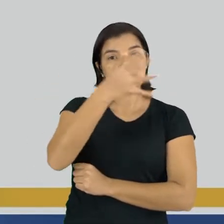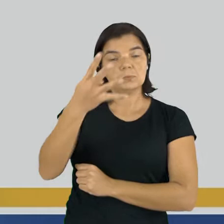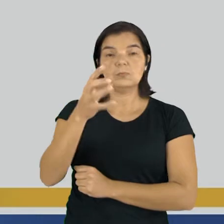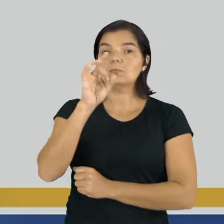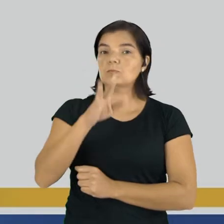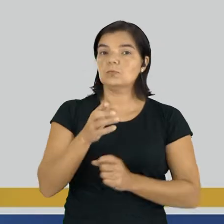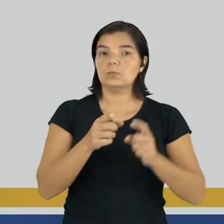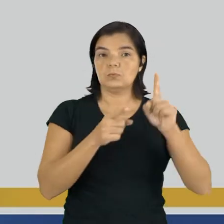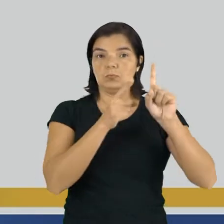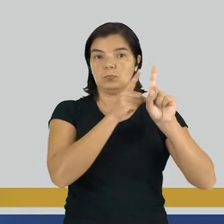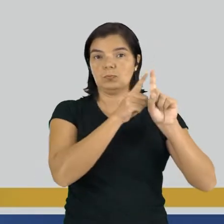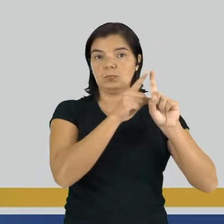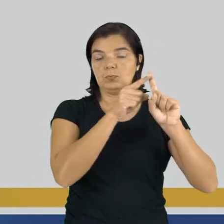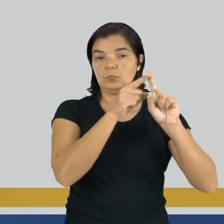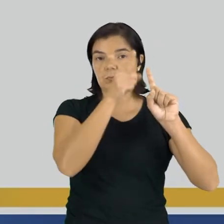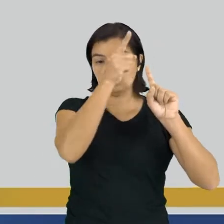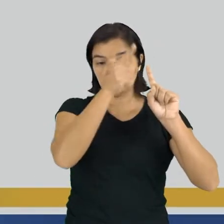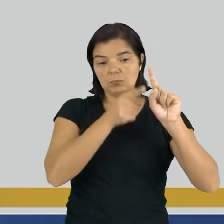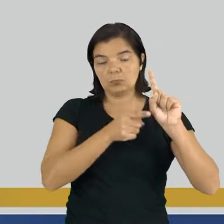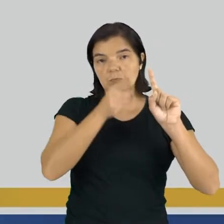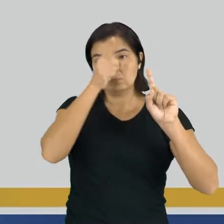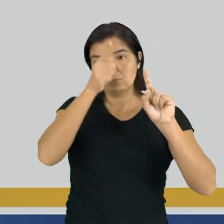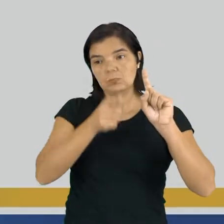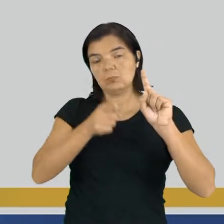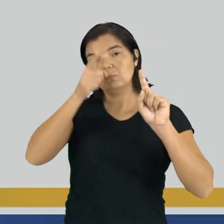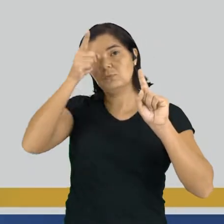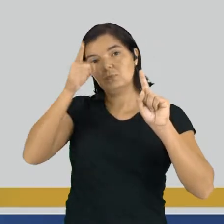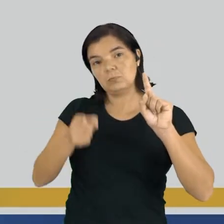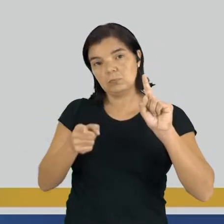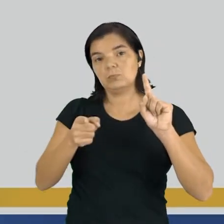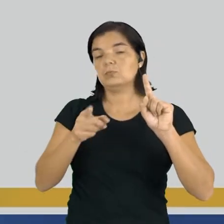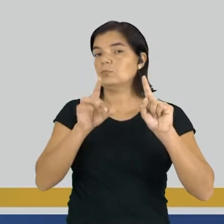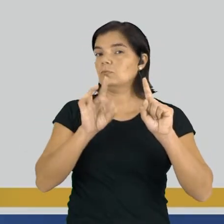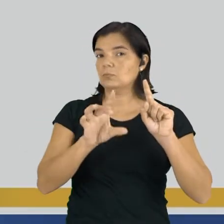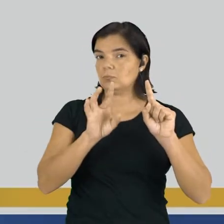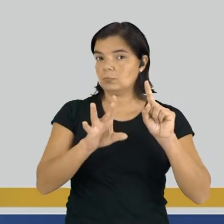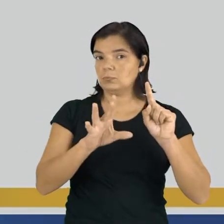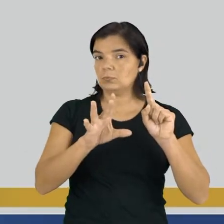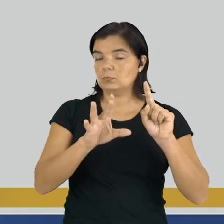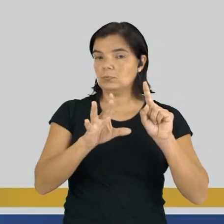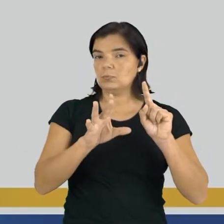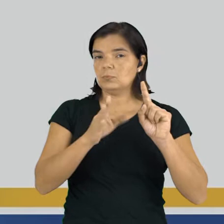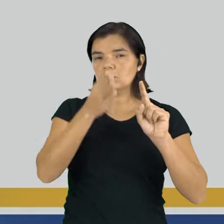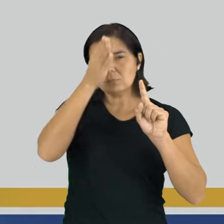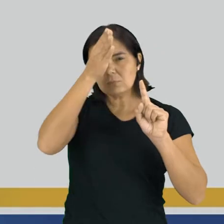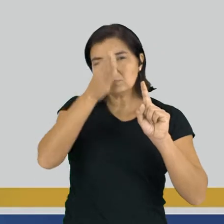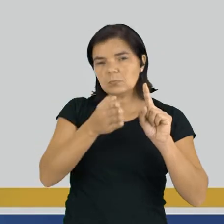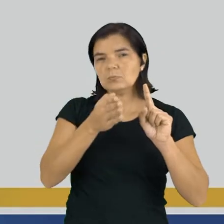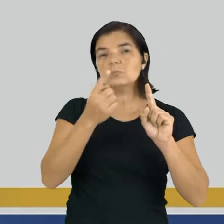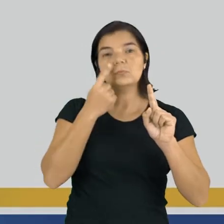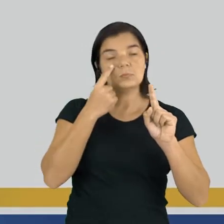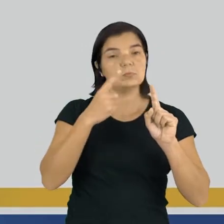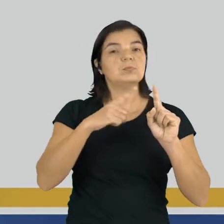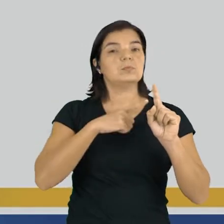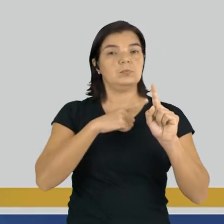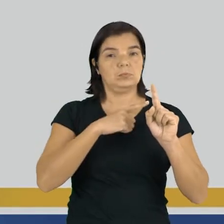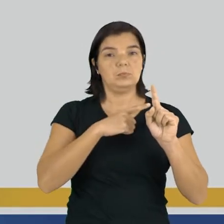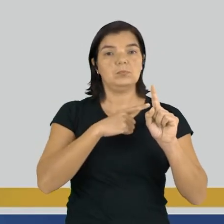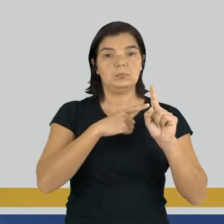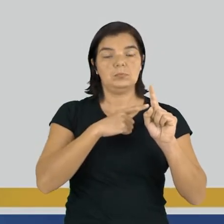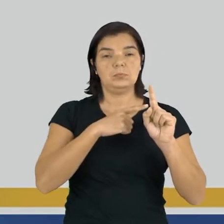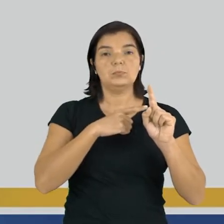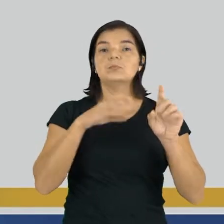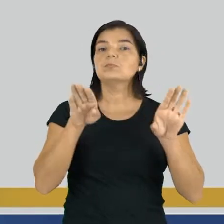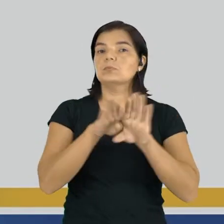temos 3. Olha a setinha indicando as colunas, né? Tá bem no meio. E nós temos as